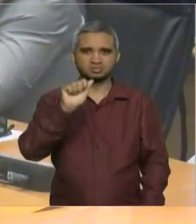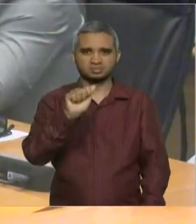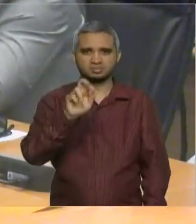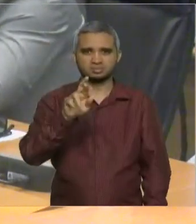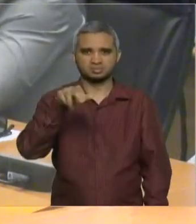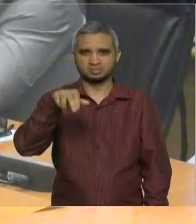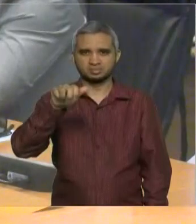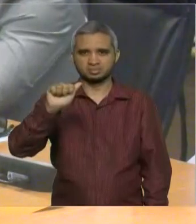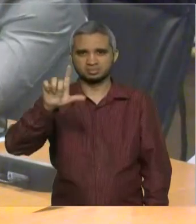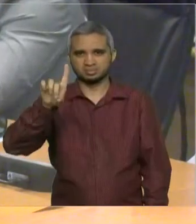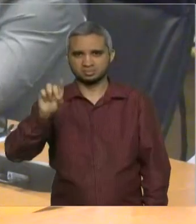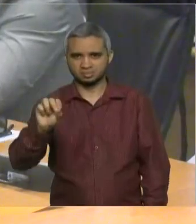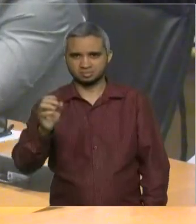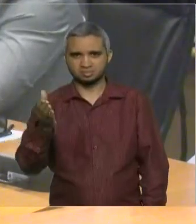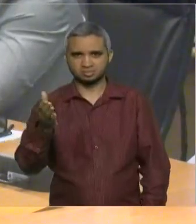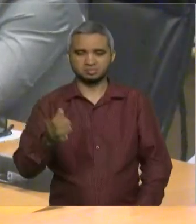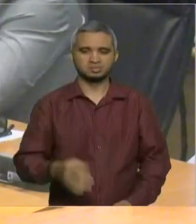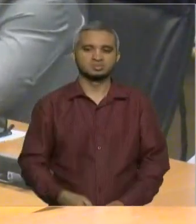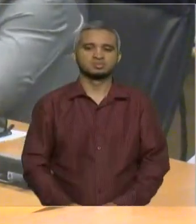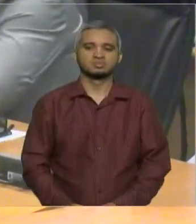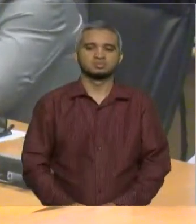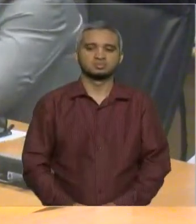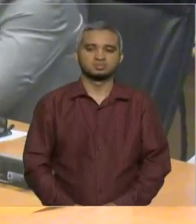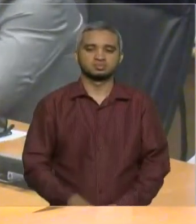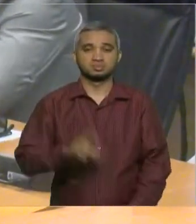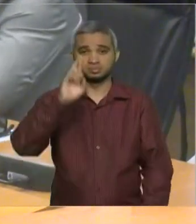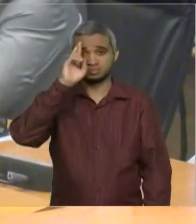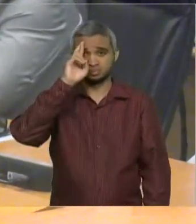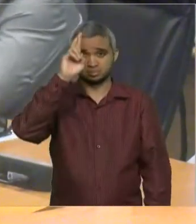Senhor presidente, eu quero deixar consignado